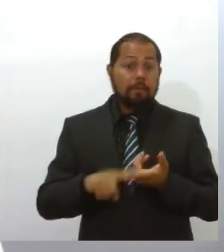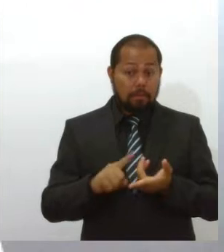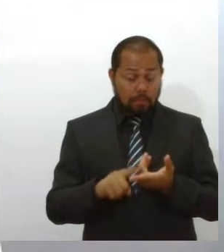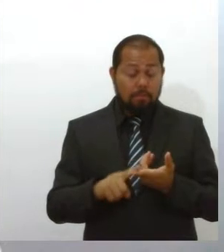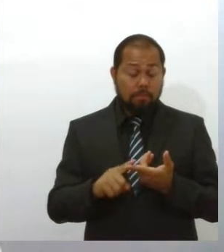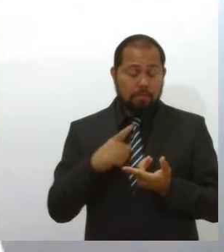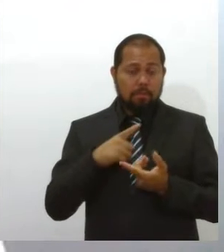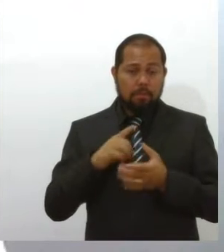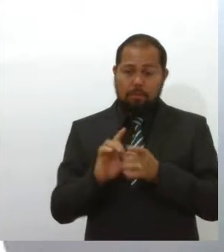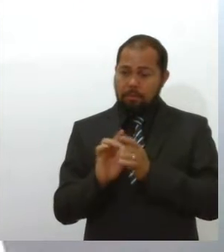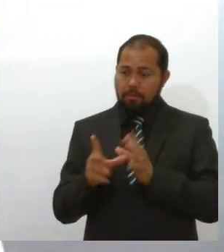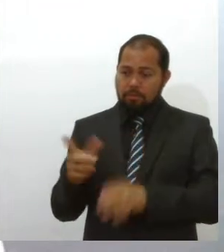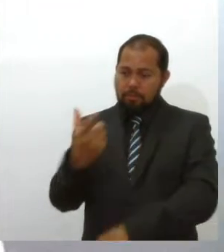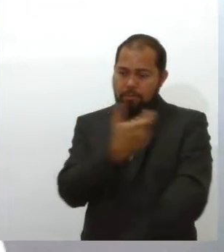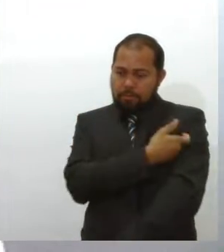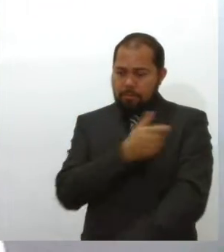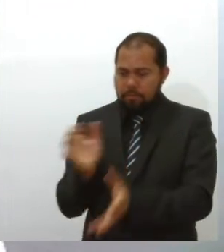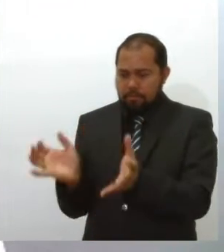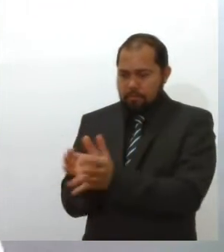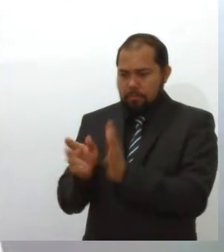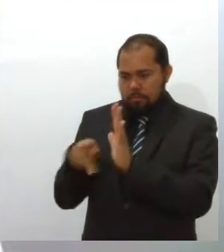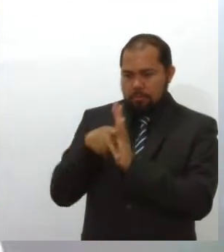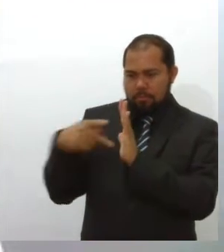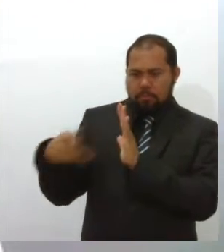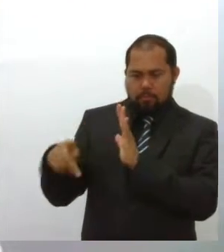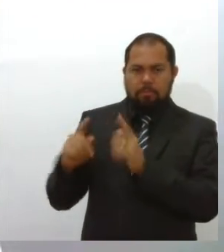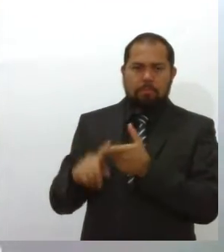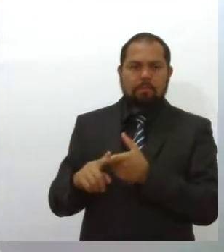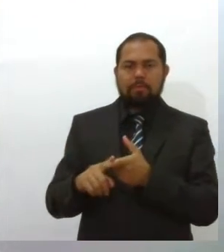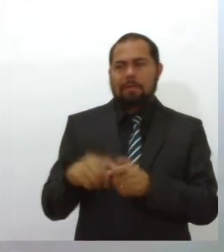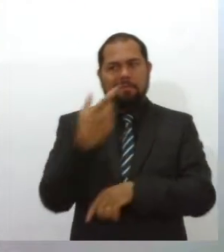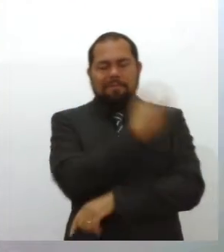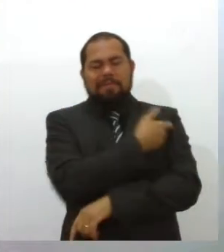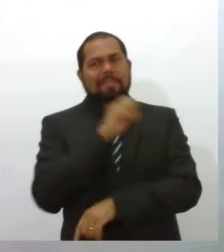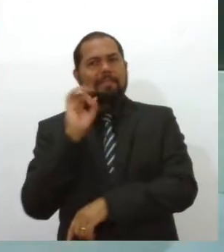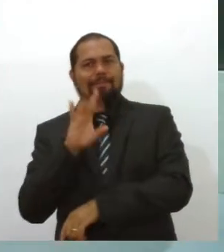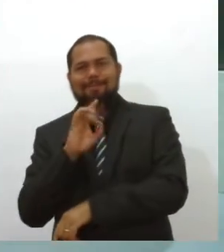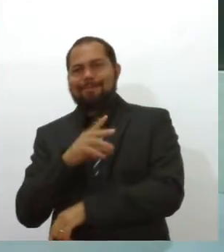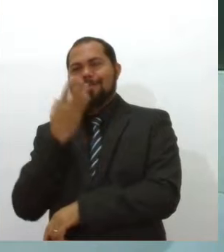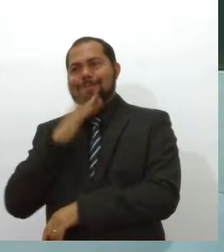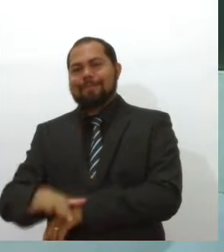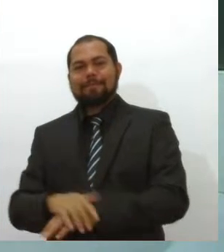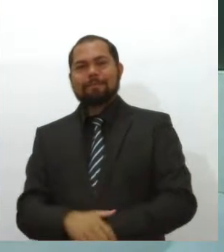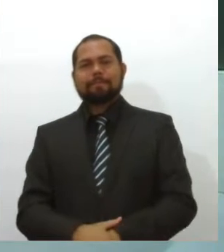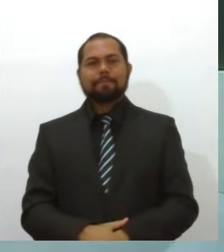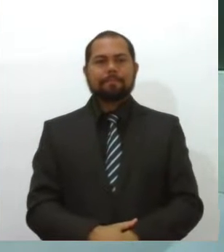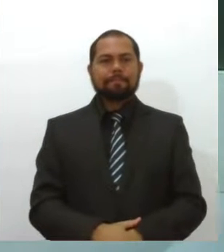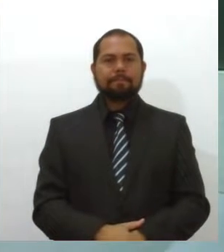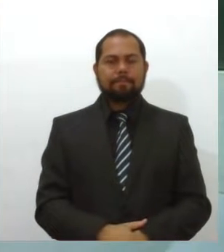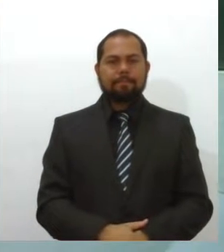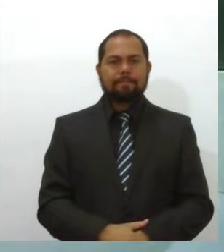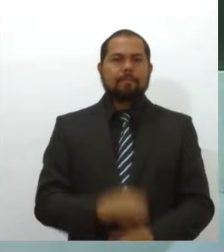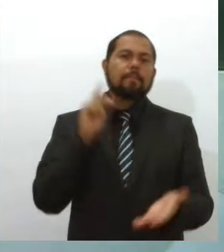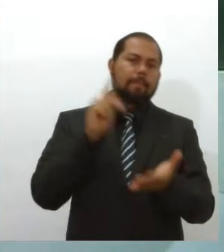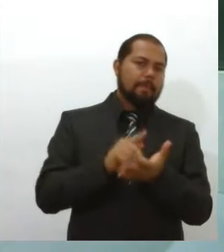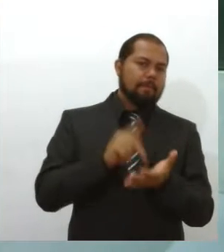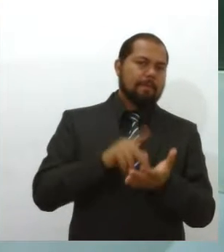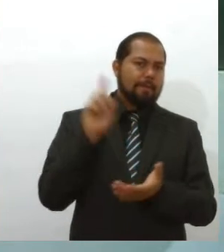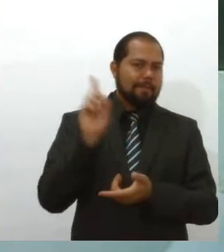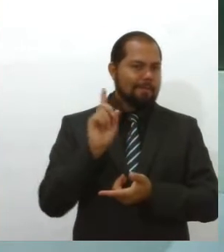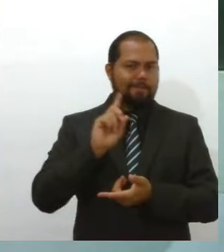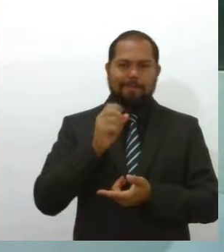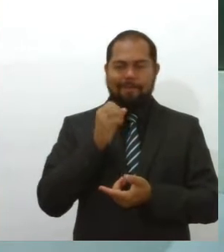para esses grupos. Então, vacina não é apenas coisa de criança. É verdade, não é mesmo, né? Não é coisa de